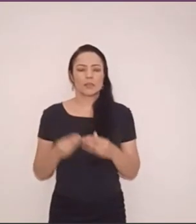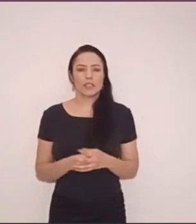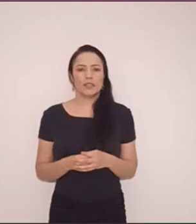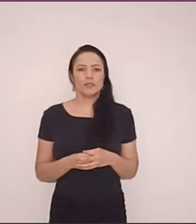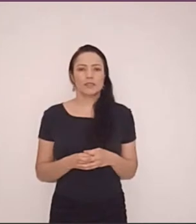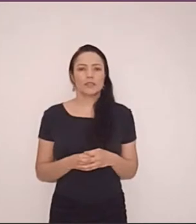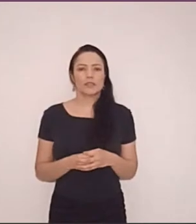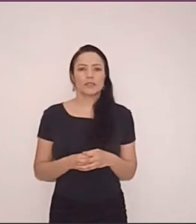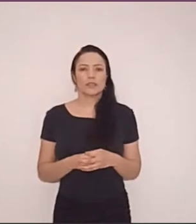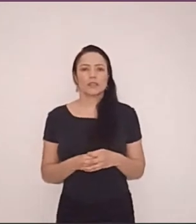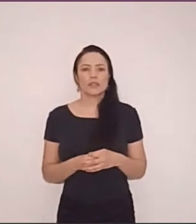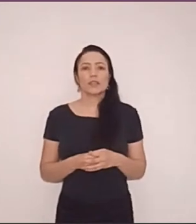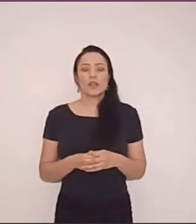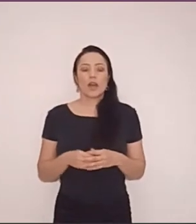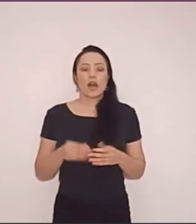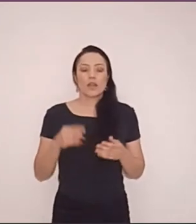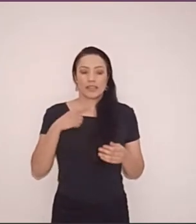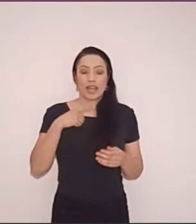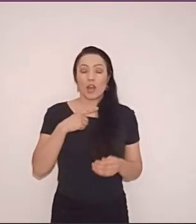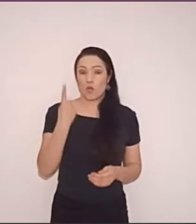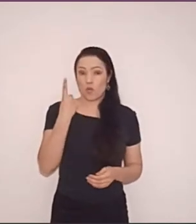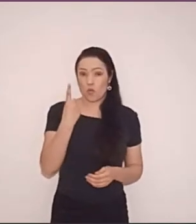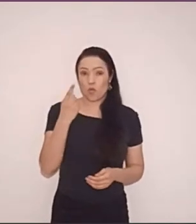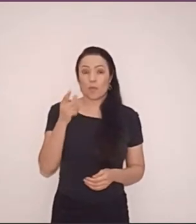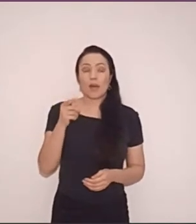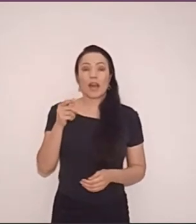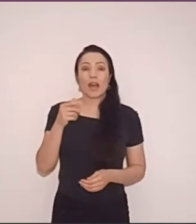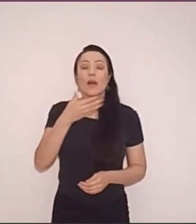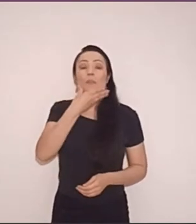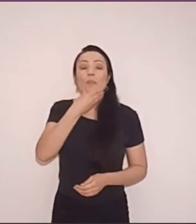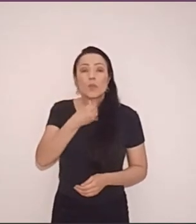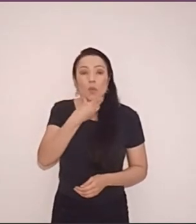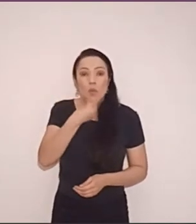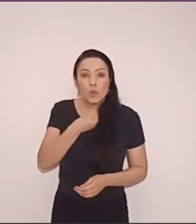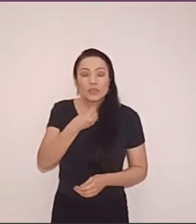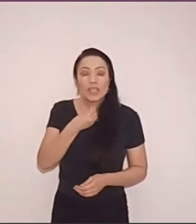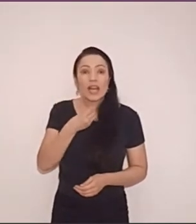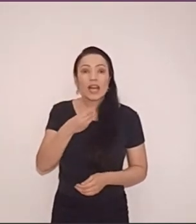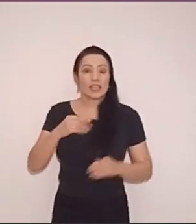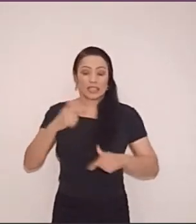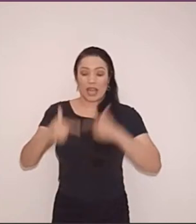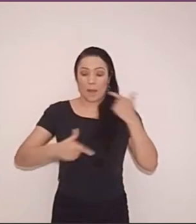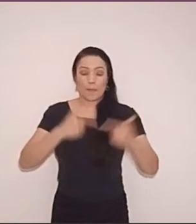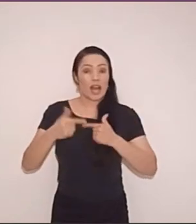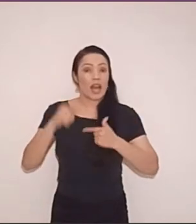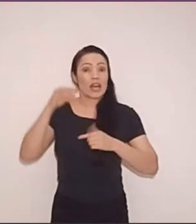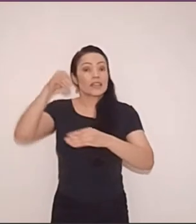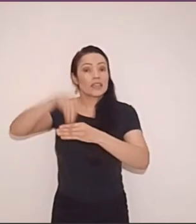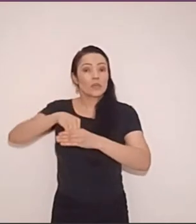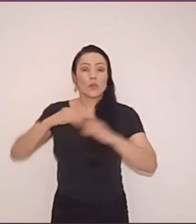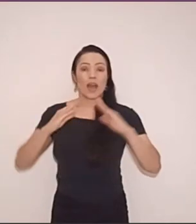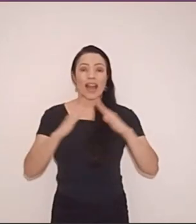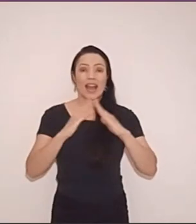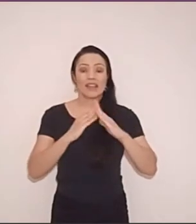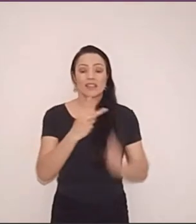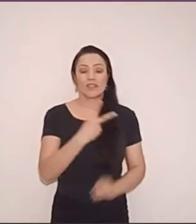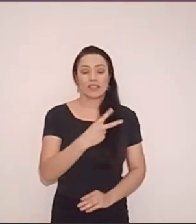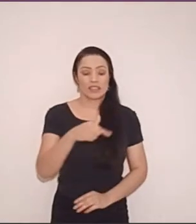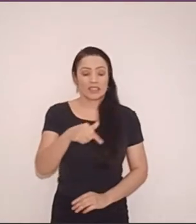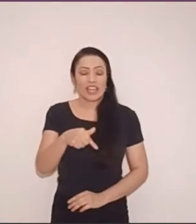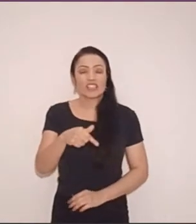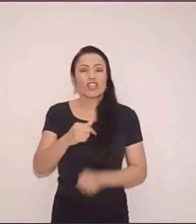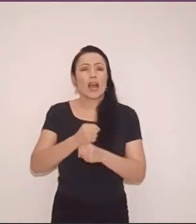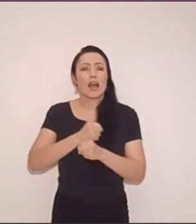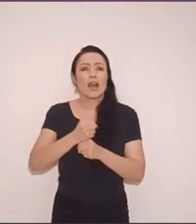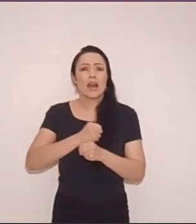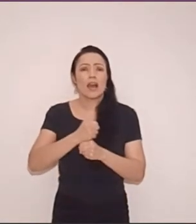daquela moça que trabalhava numa casa de família em Minas Gerais durante Madalena 27 anos confinado e as